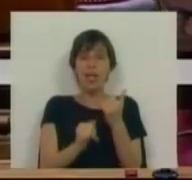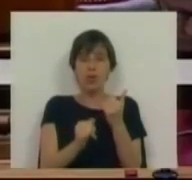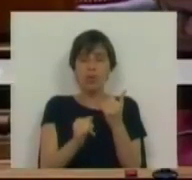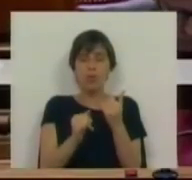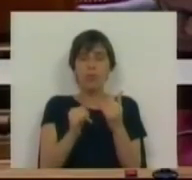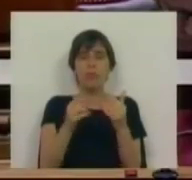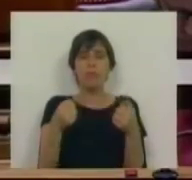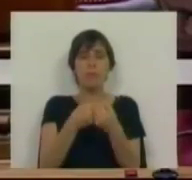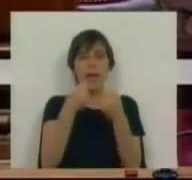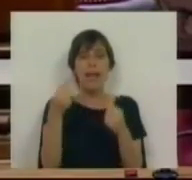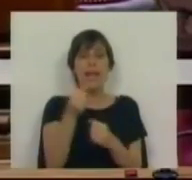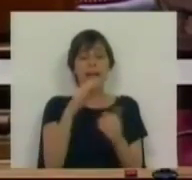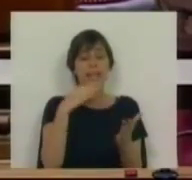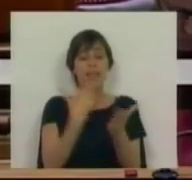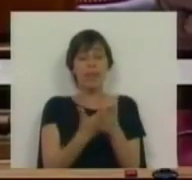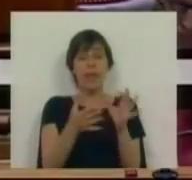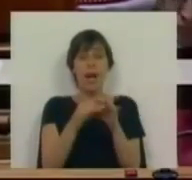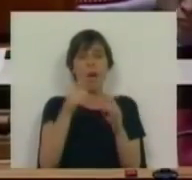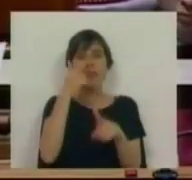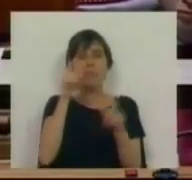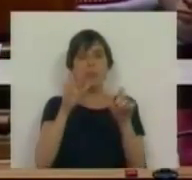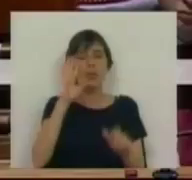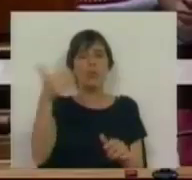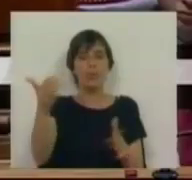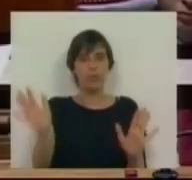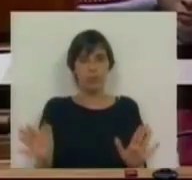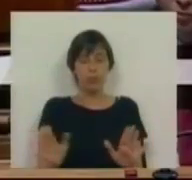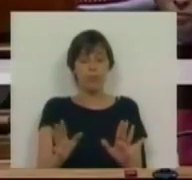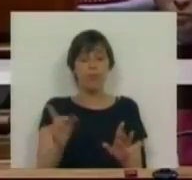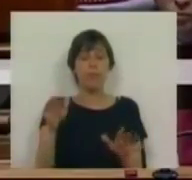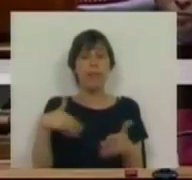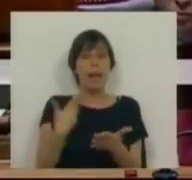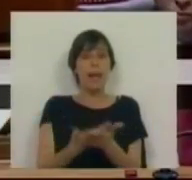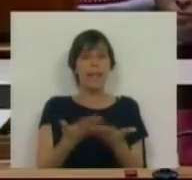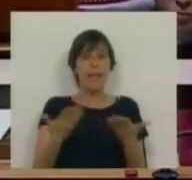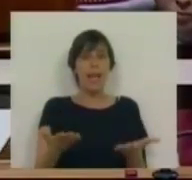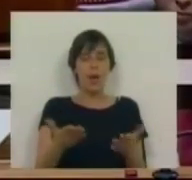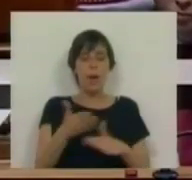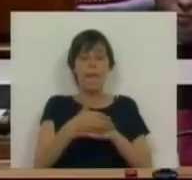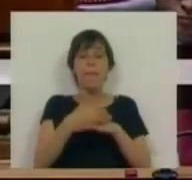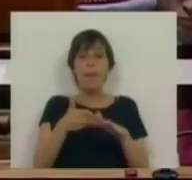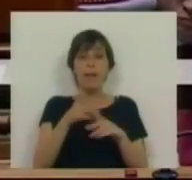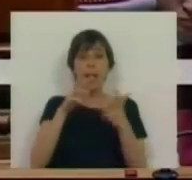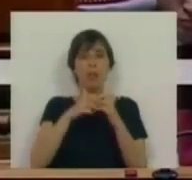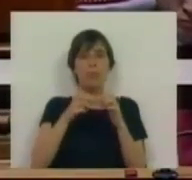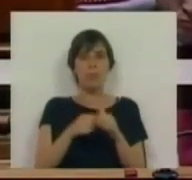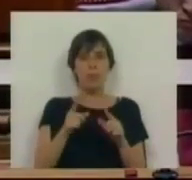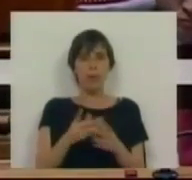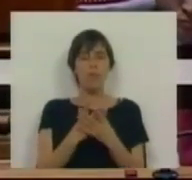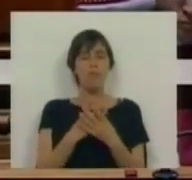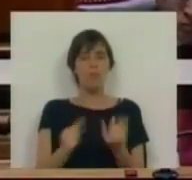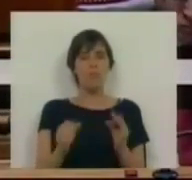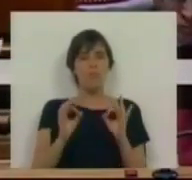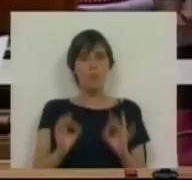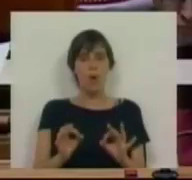de impacto negativo sobre os contribuintes no futuro. E até à data, metade desse problema ficou